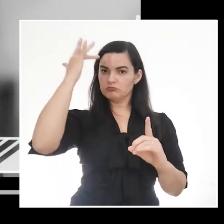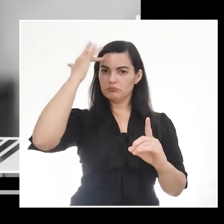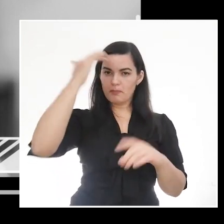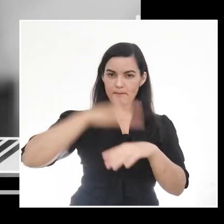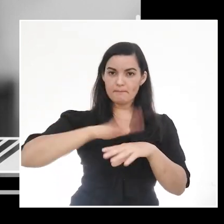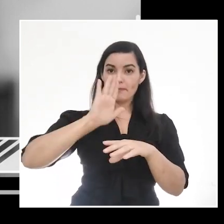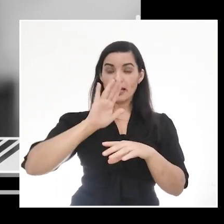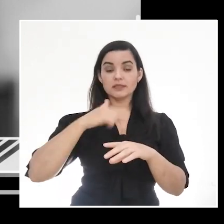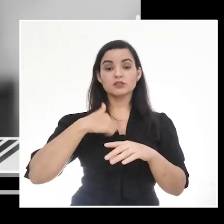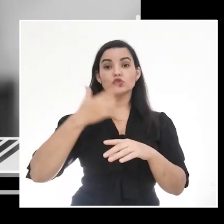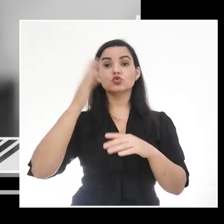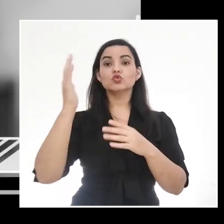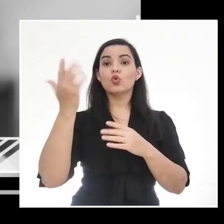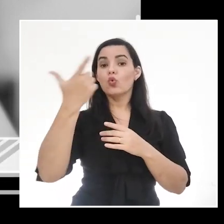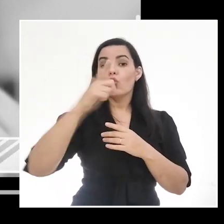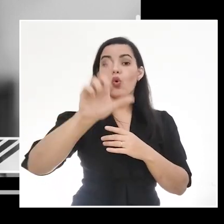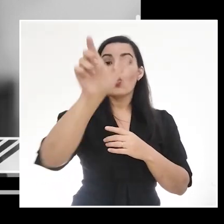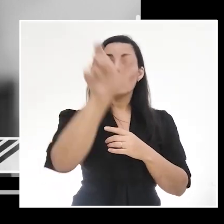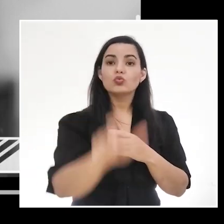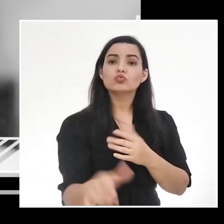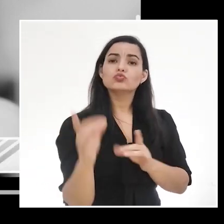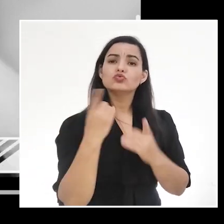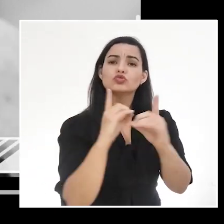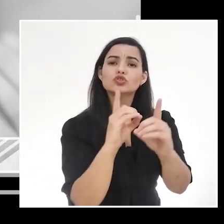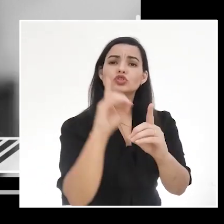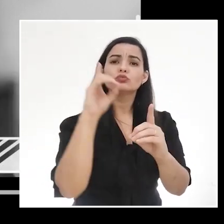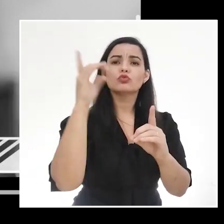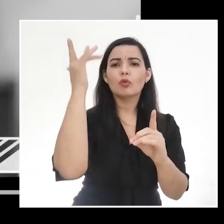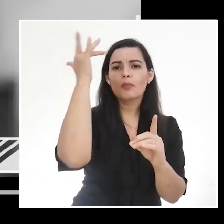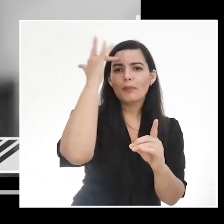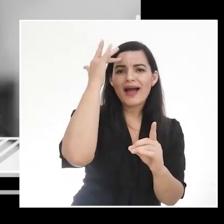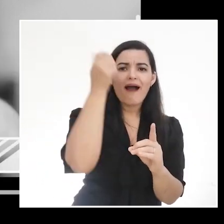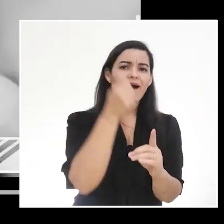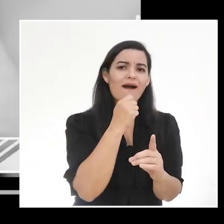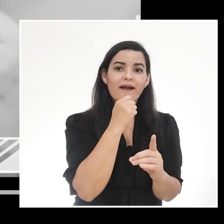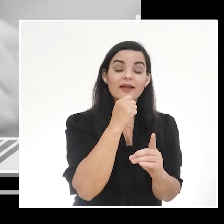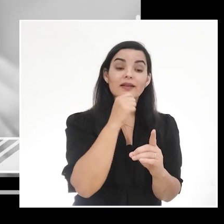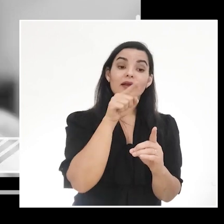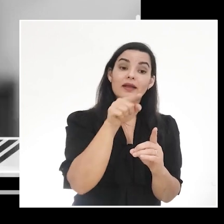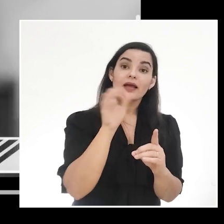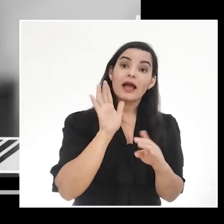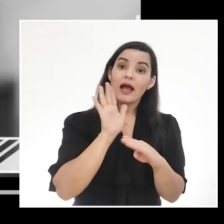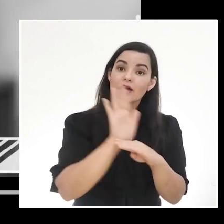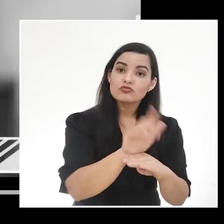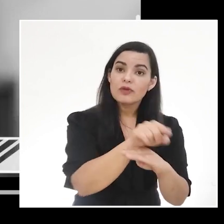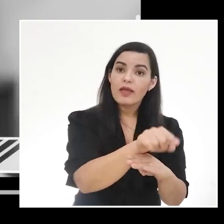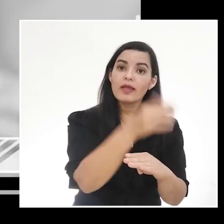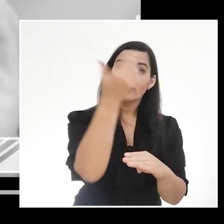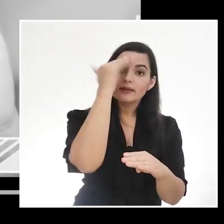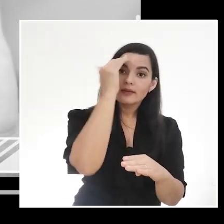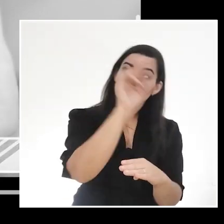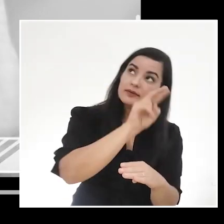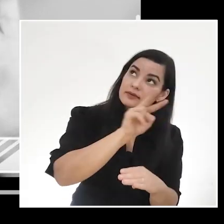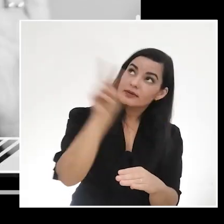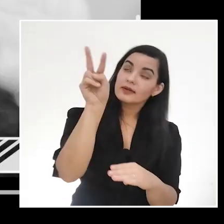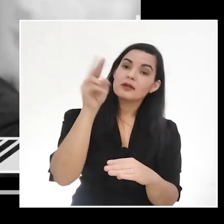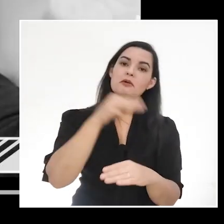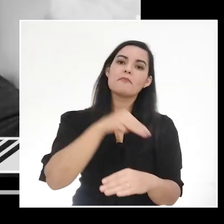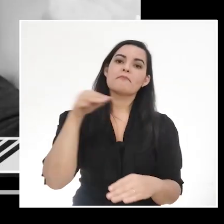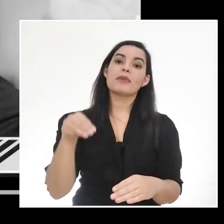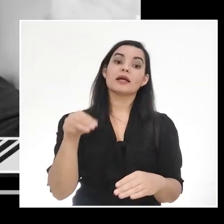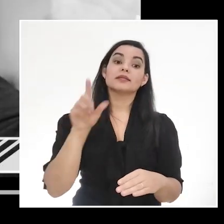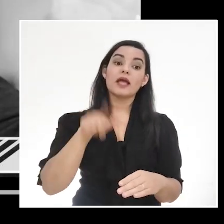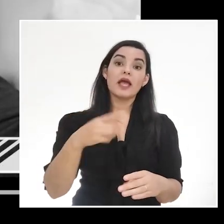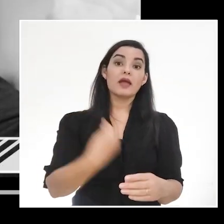de um discípulo mais maduro, na vida de um novo discípulo ou de um discípulo menos maduro, ajudando